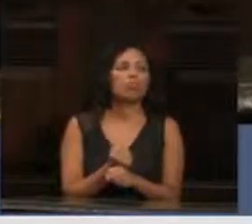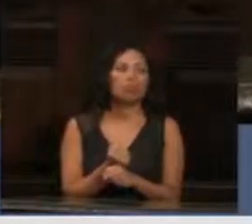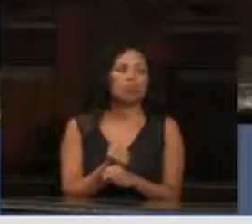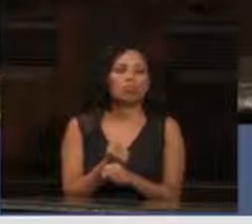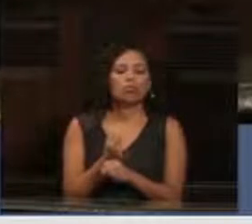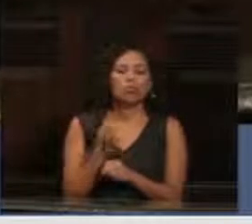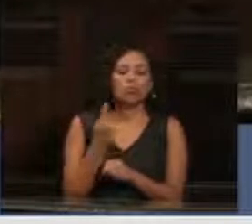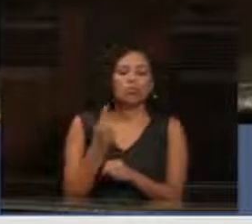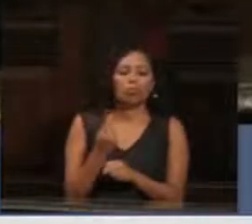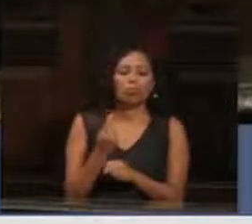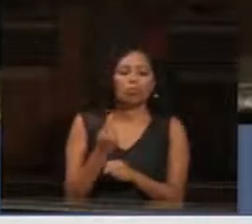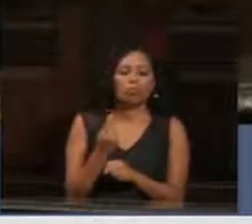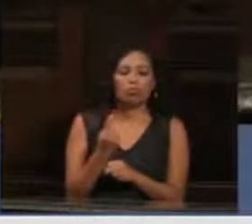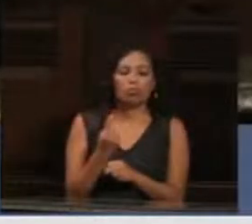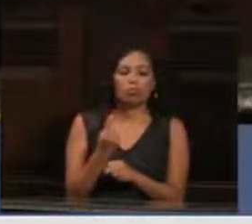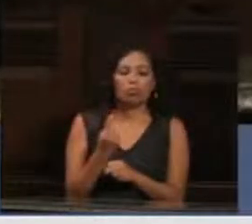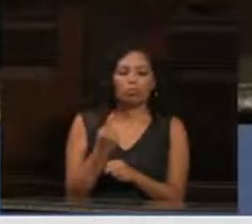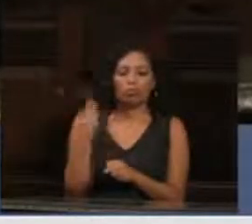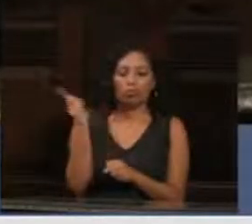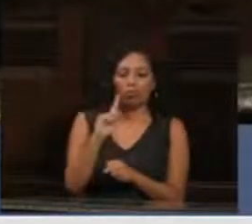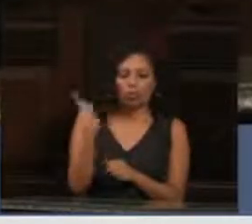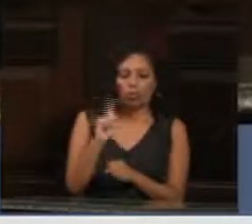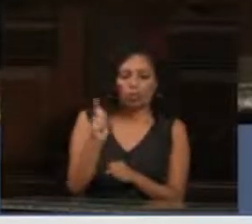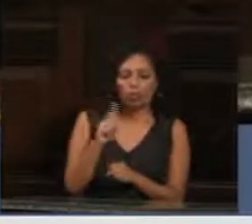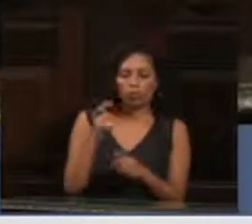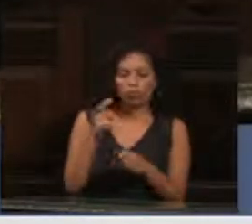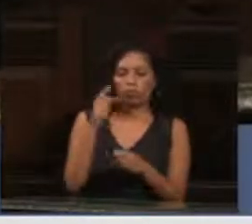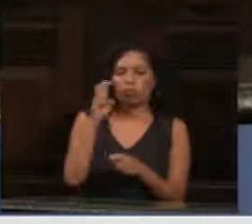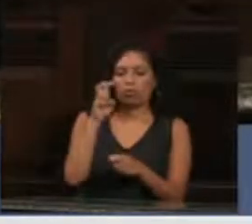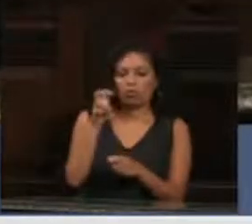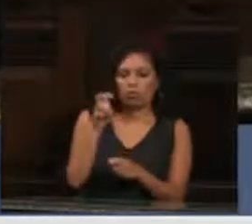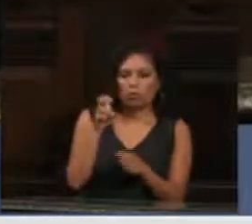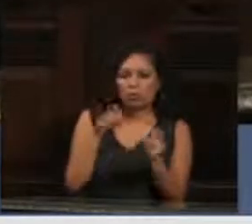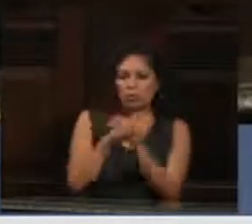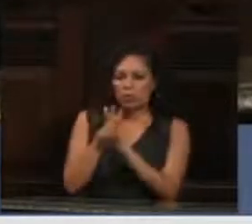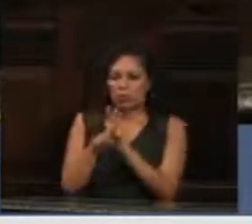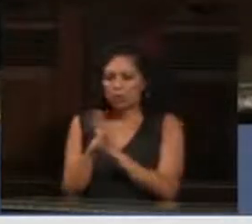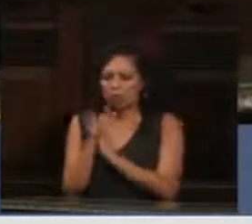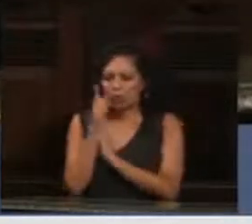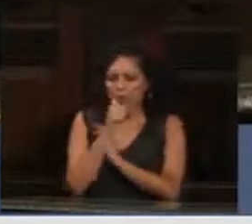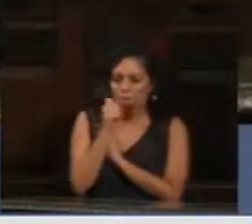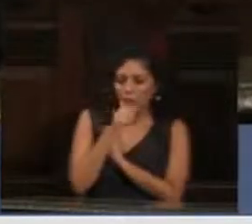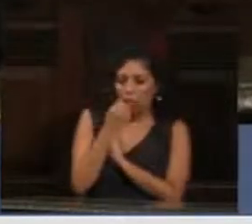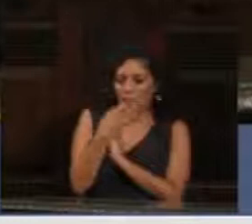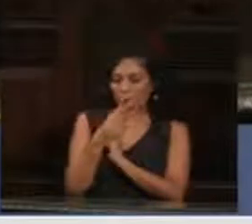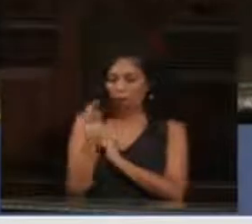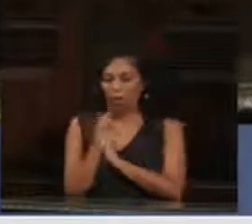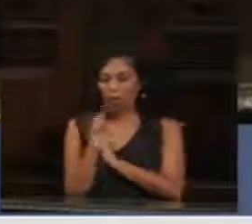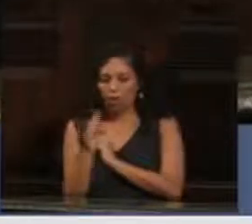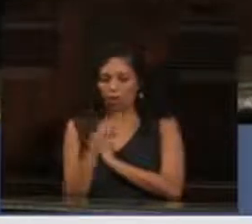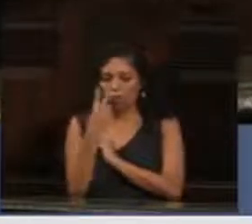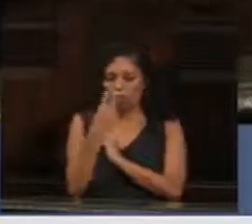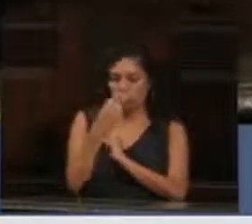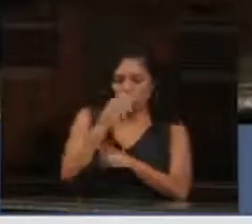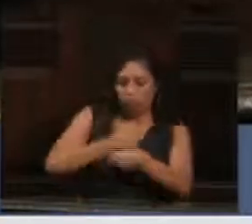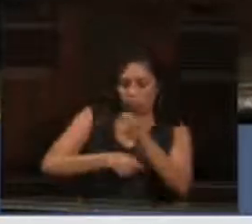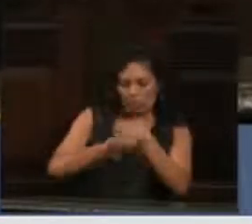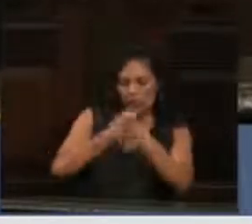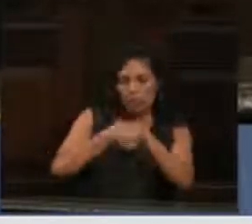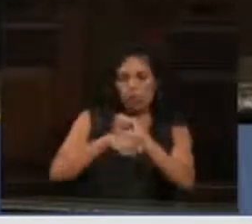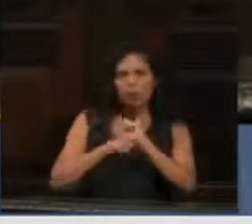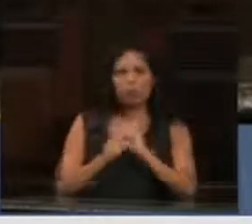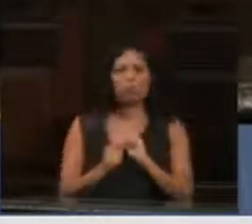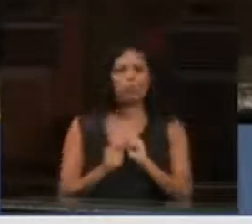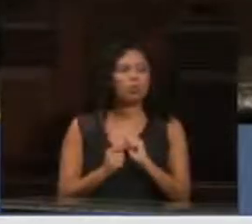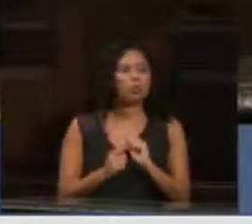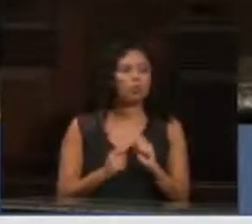um geólogo, um arquiteto, um economista, 5 analistas de qualidade de água, 3 contadores, 2 administradores, enfim. Com essa